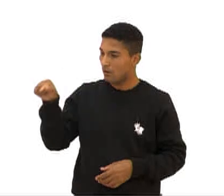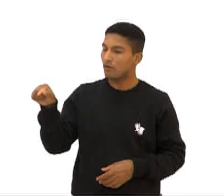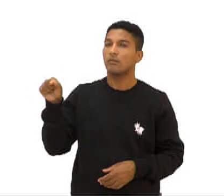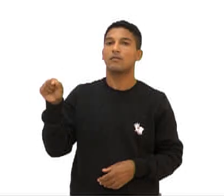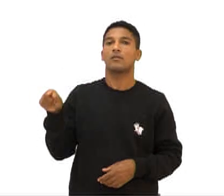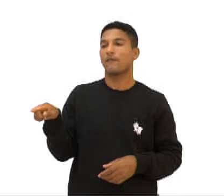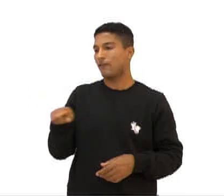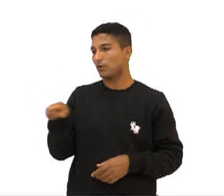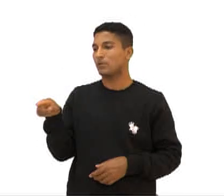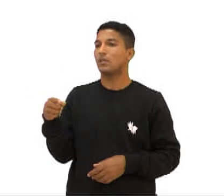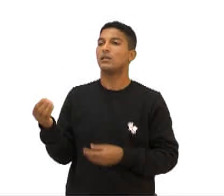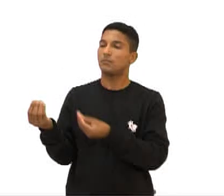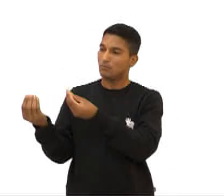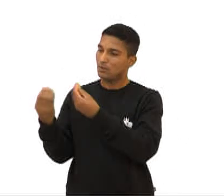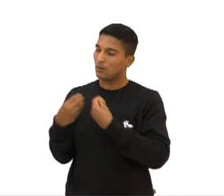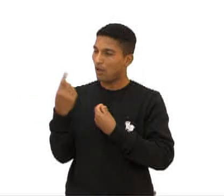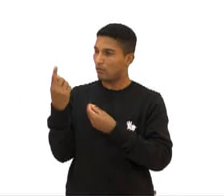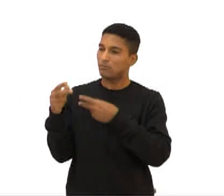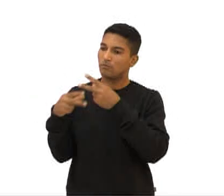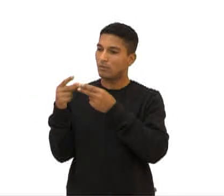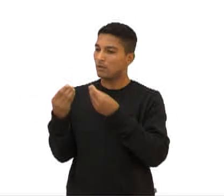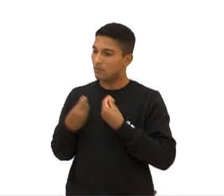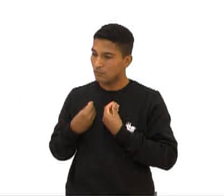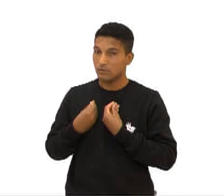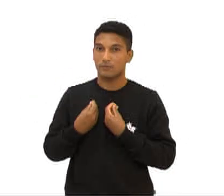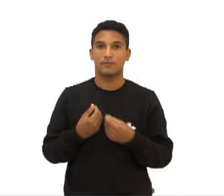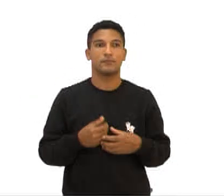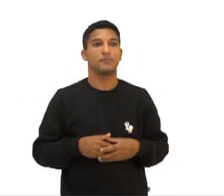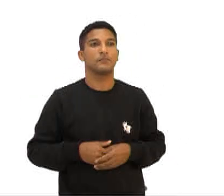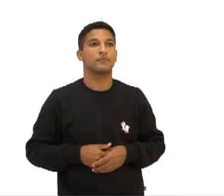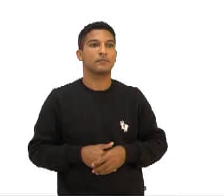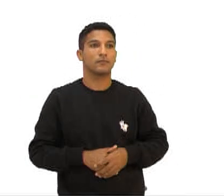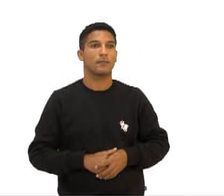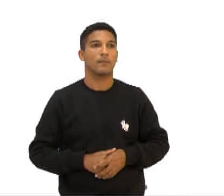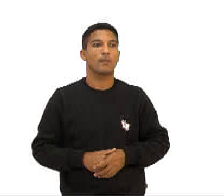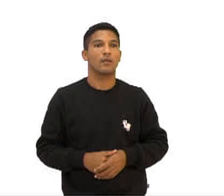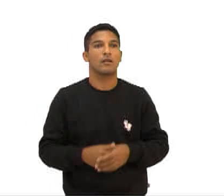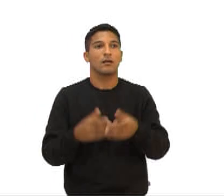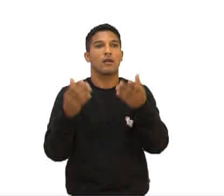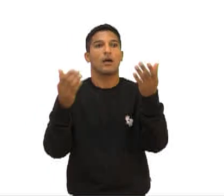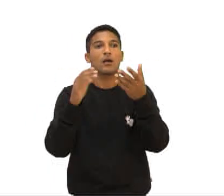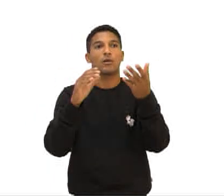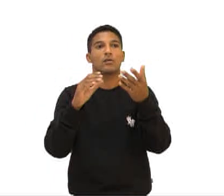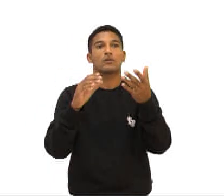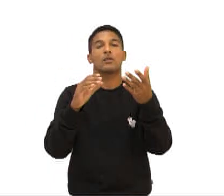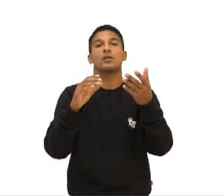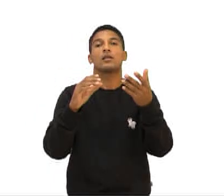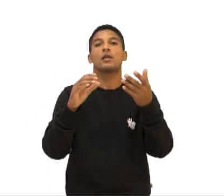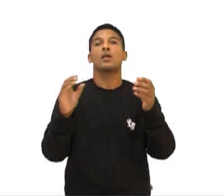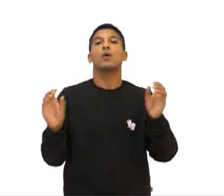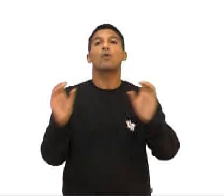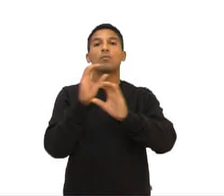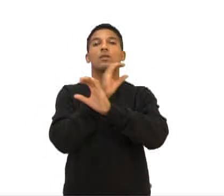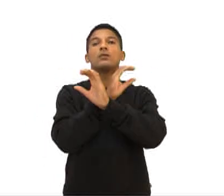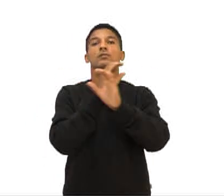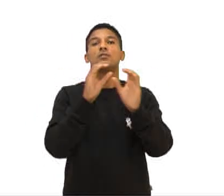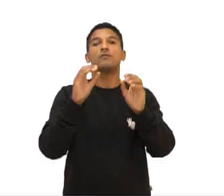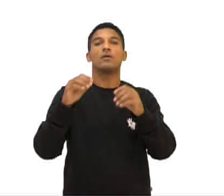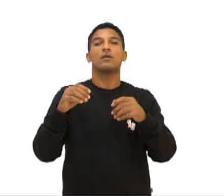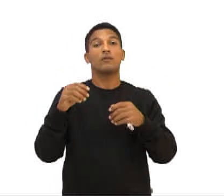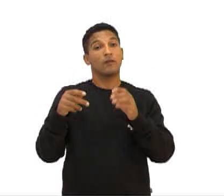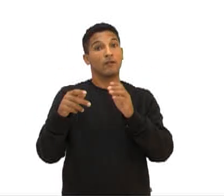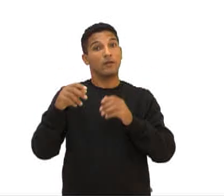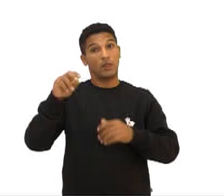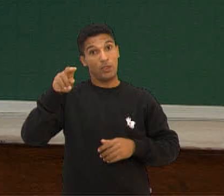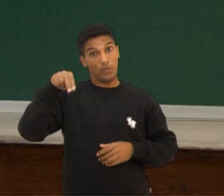presente. Oração subordinada substantiva completiva nominal. Aquela que completa o nome. Tem que